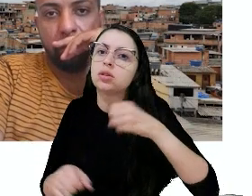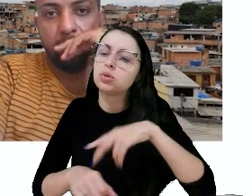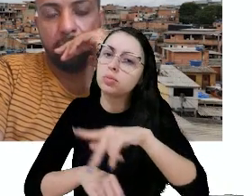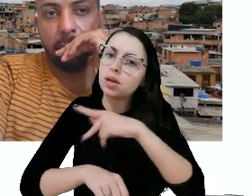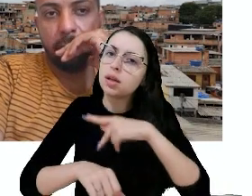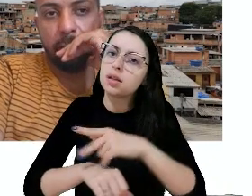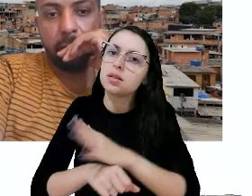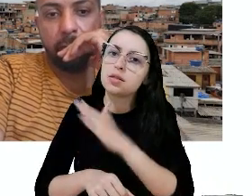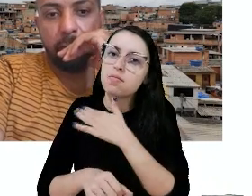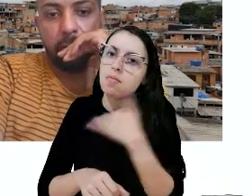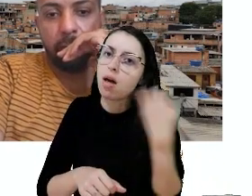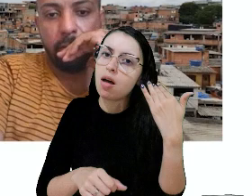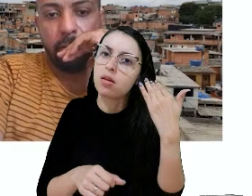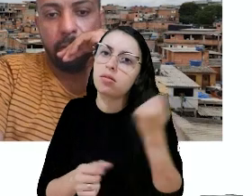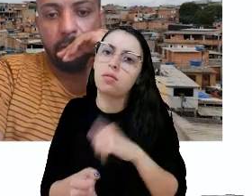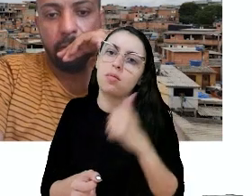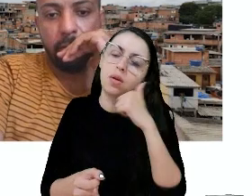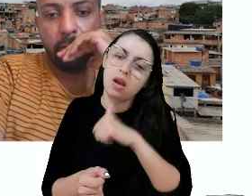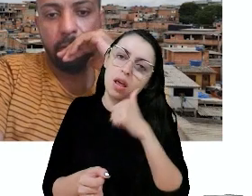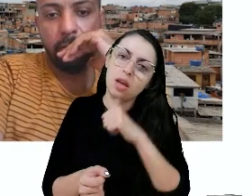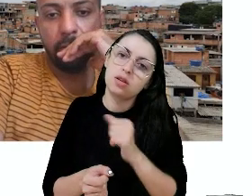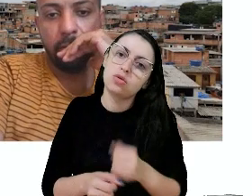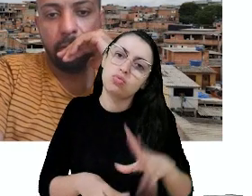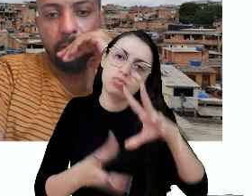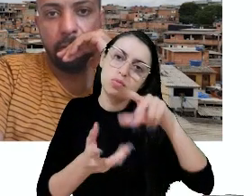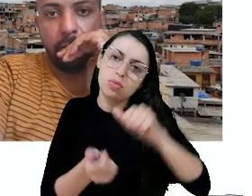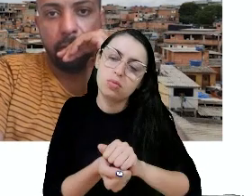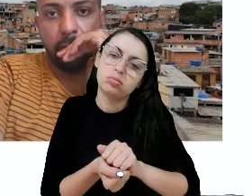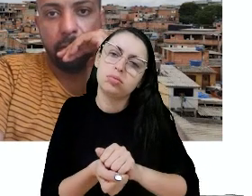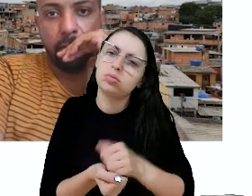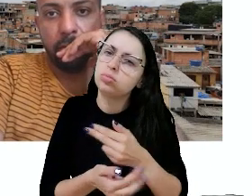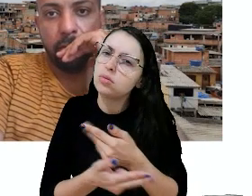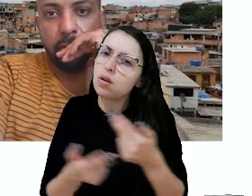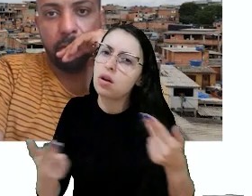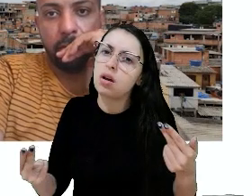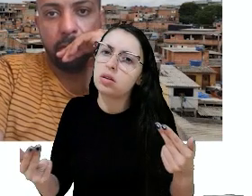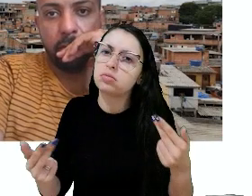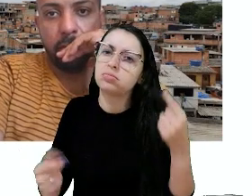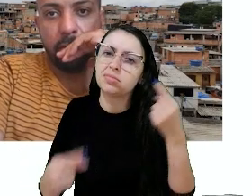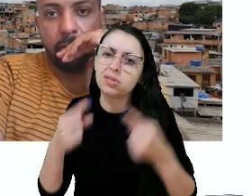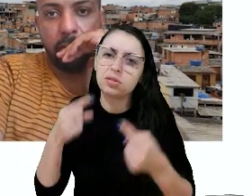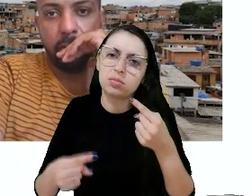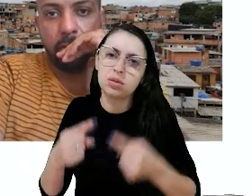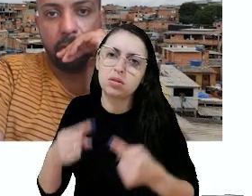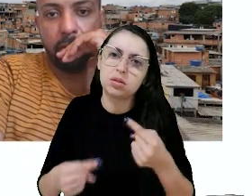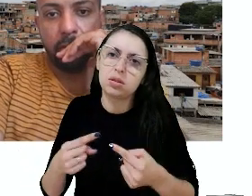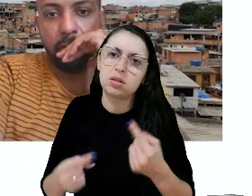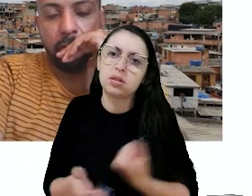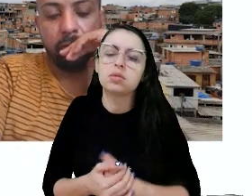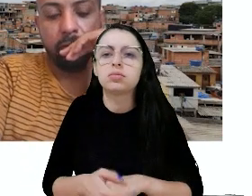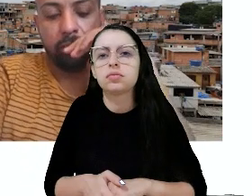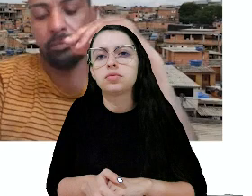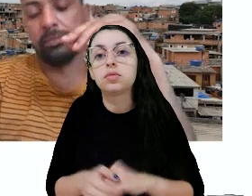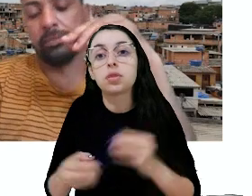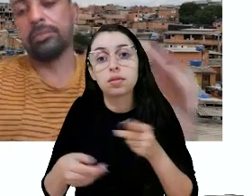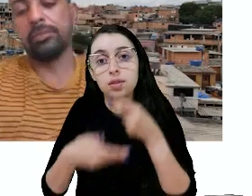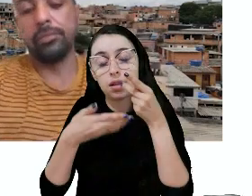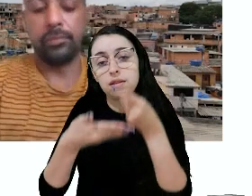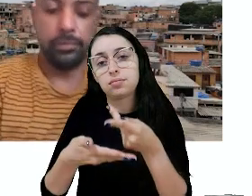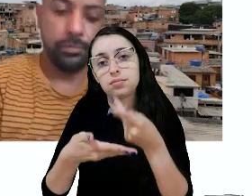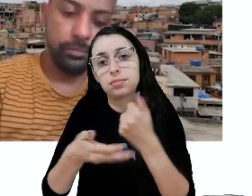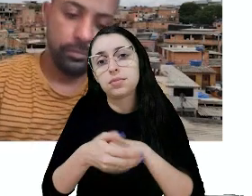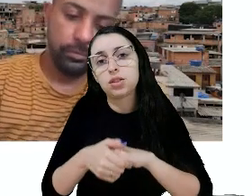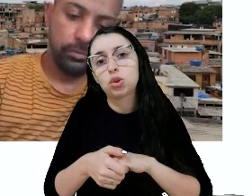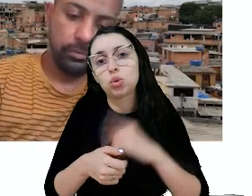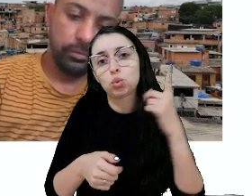mata mulheres no Brasil, no mundo. Então, temos todas essas questões para a gente debater aqui, discutir. Então, eu vou devolver a fala